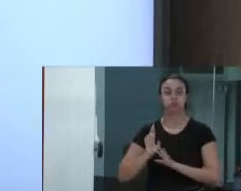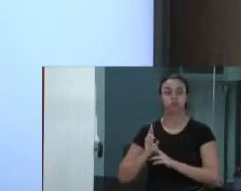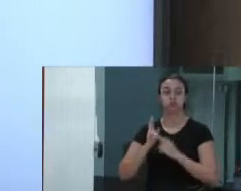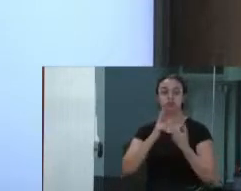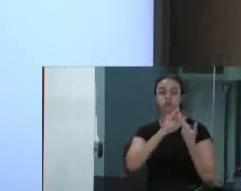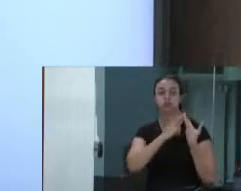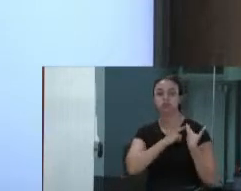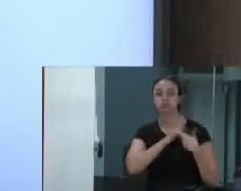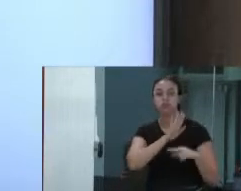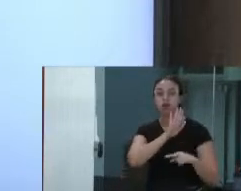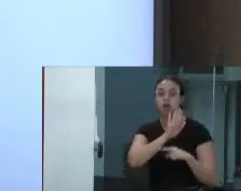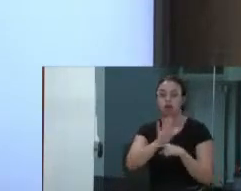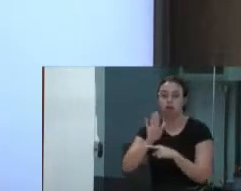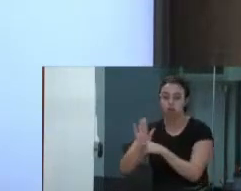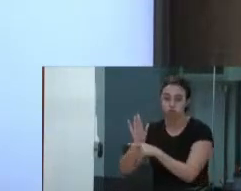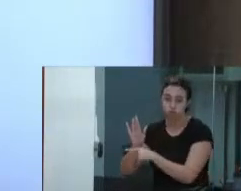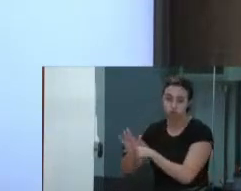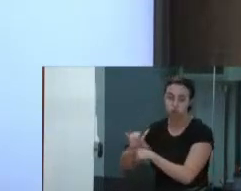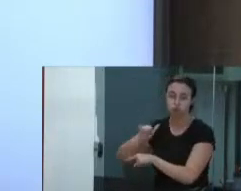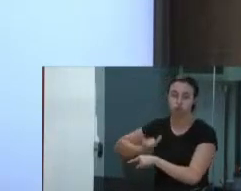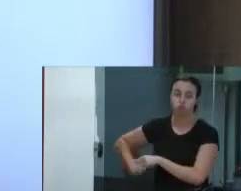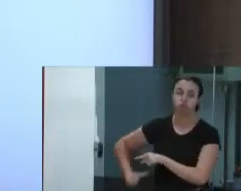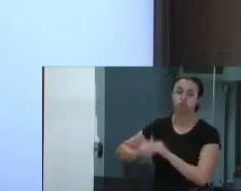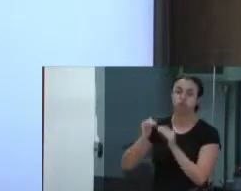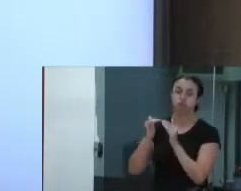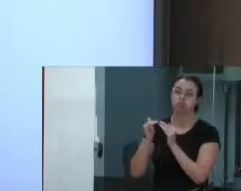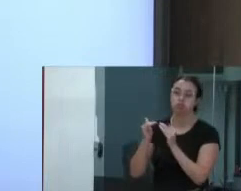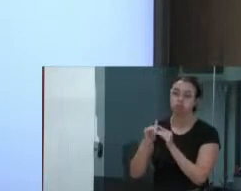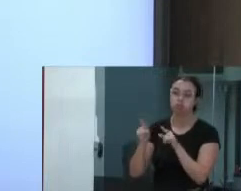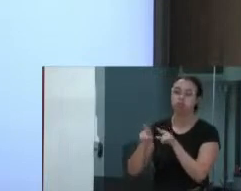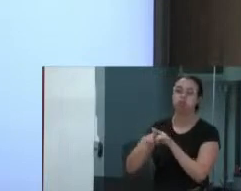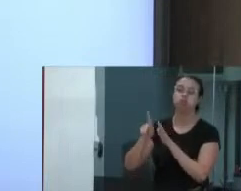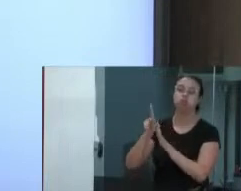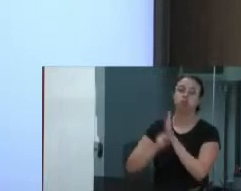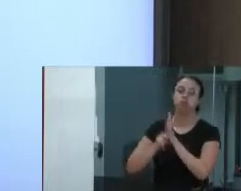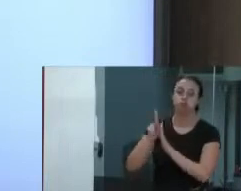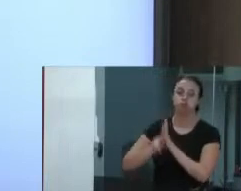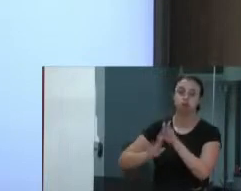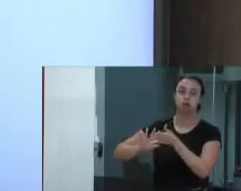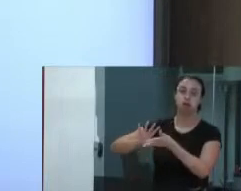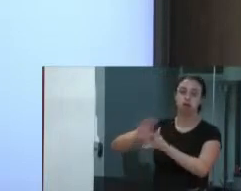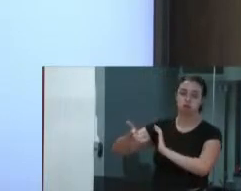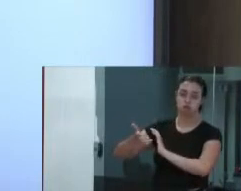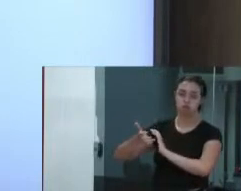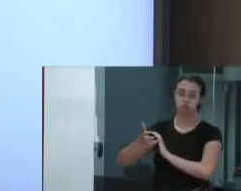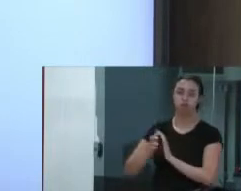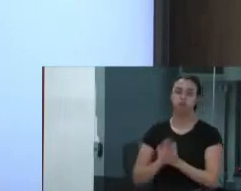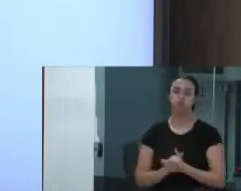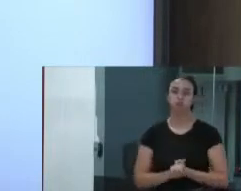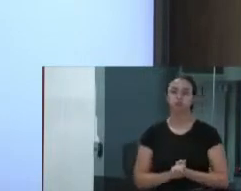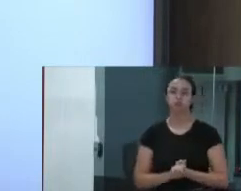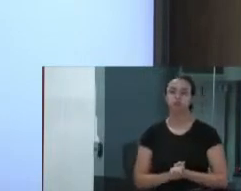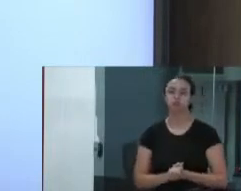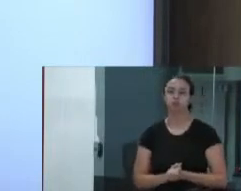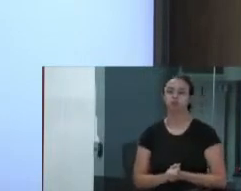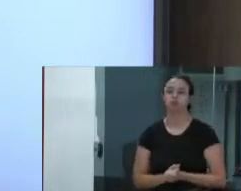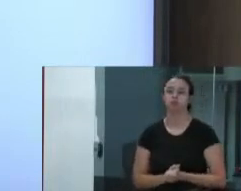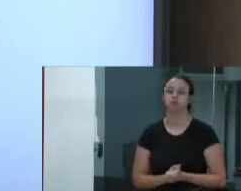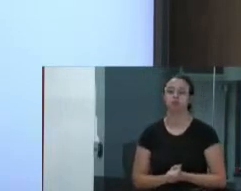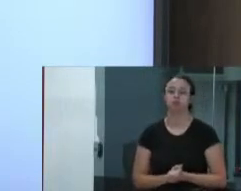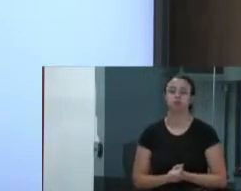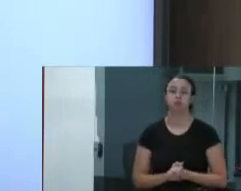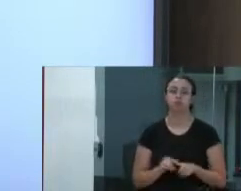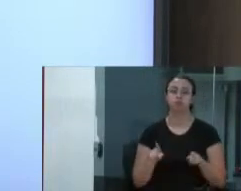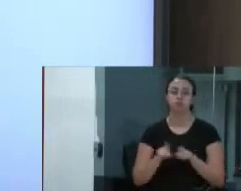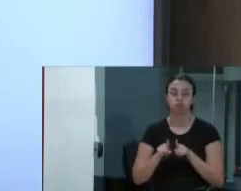pelo auxílio moradia, o PAC saneamento, o programa Reforma que Transforma, em parceria com a Gerdau. Agora o RIURB, né,